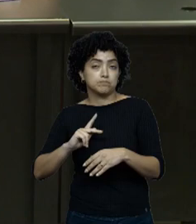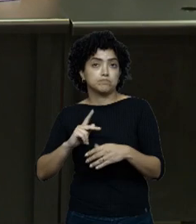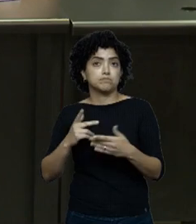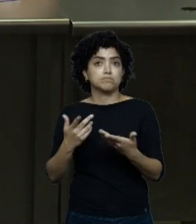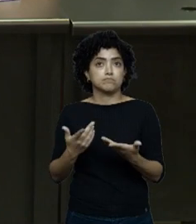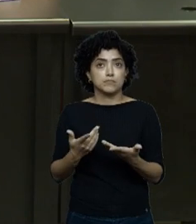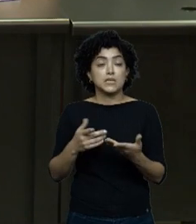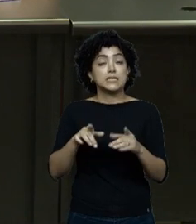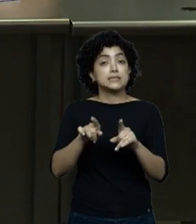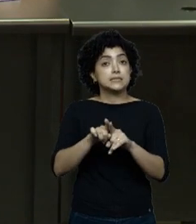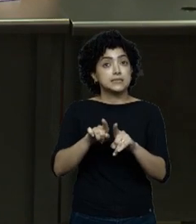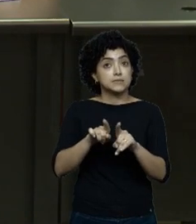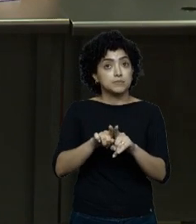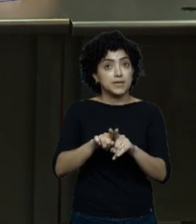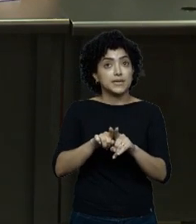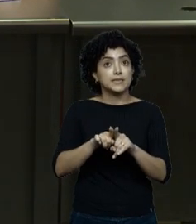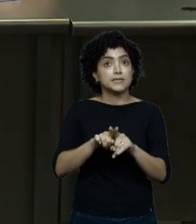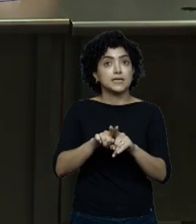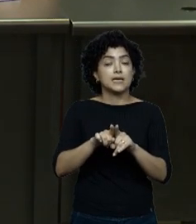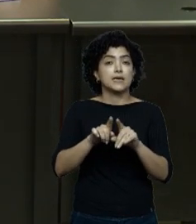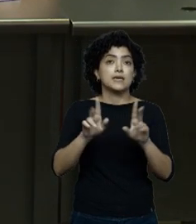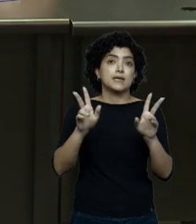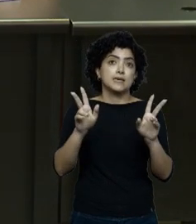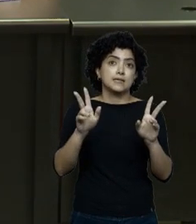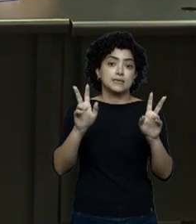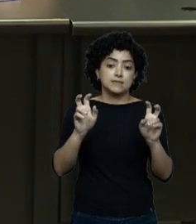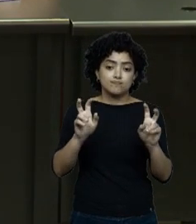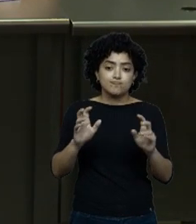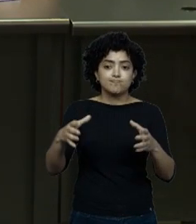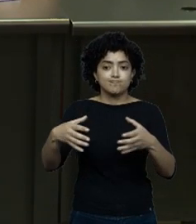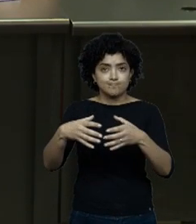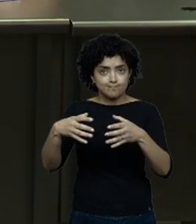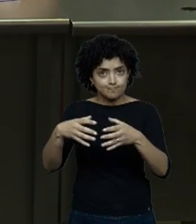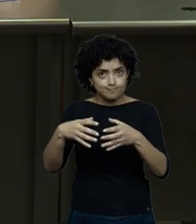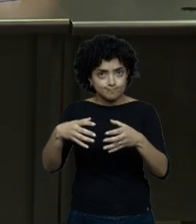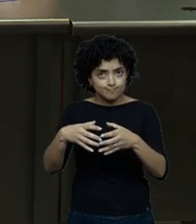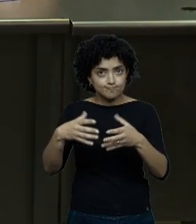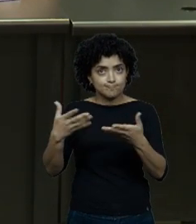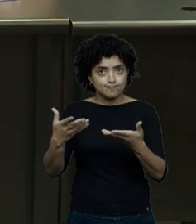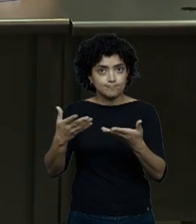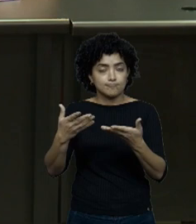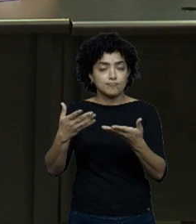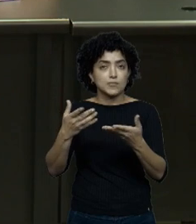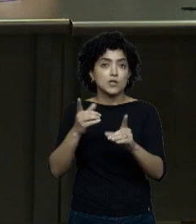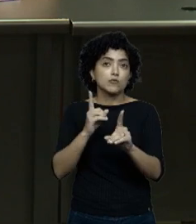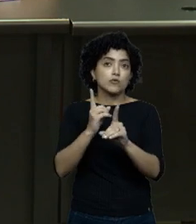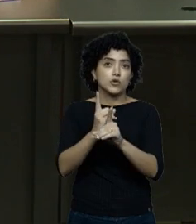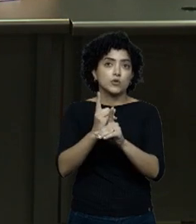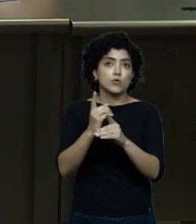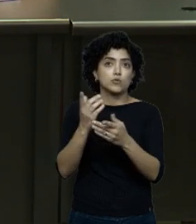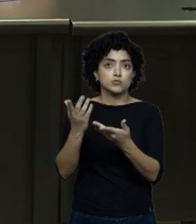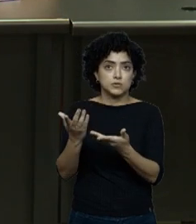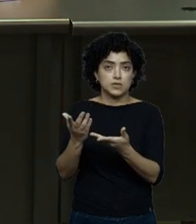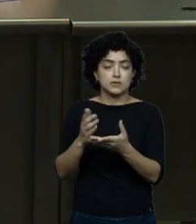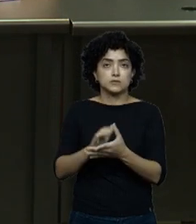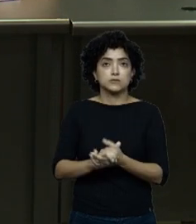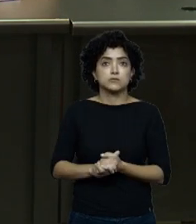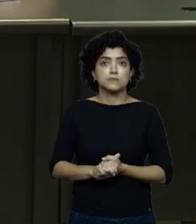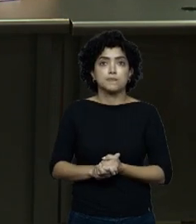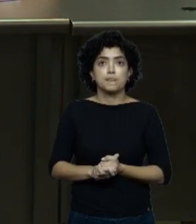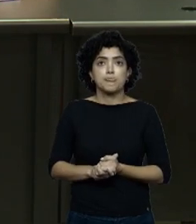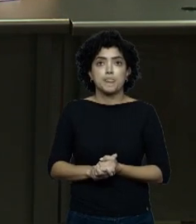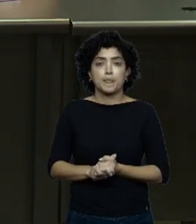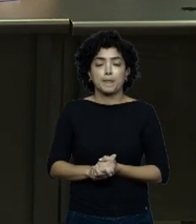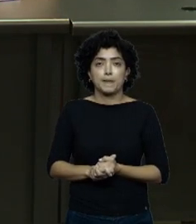atuaremos também Nessas questões coletivas que foram identificadas no bojo desse procedimento